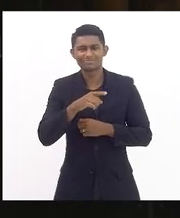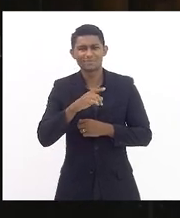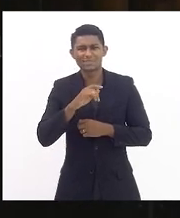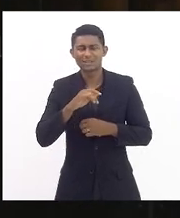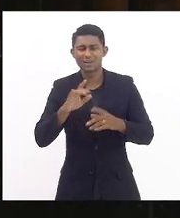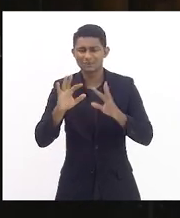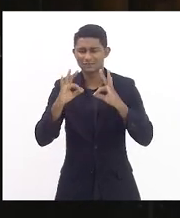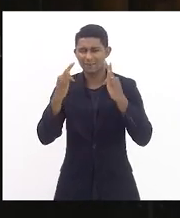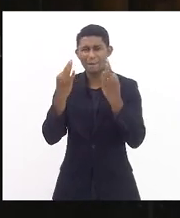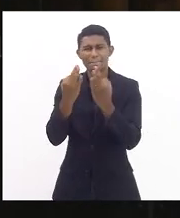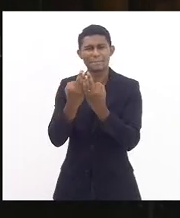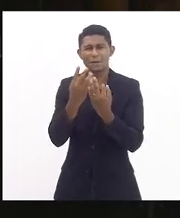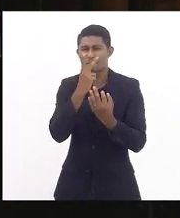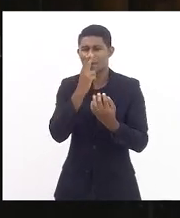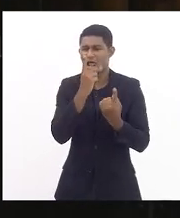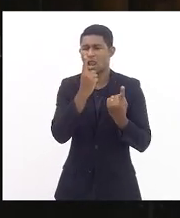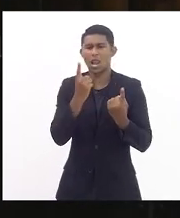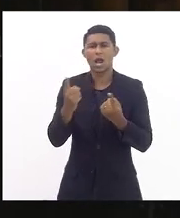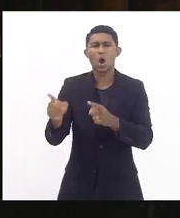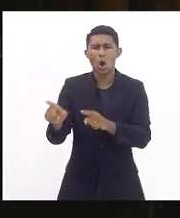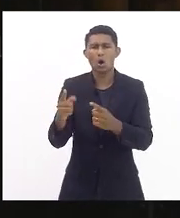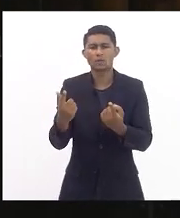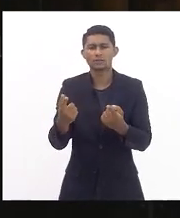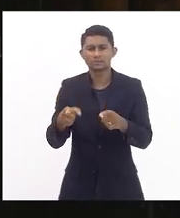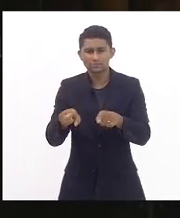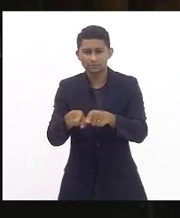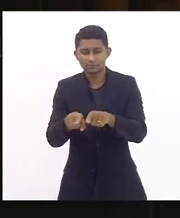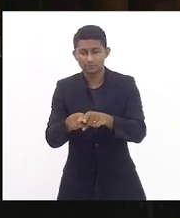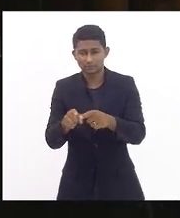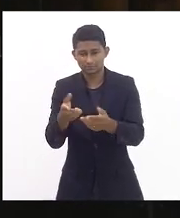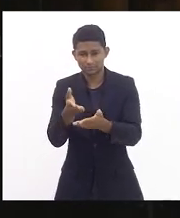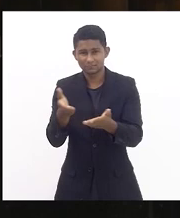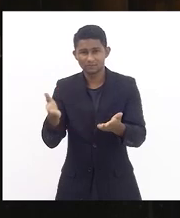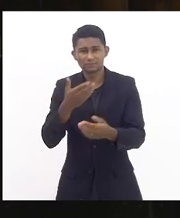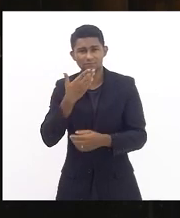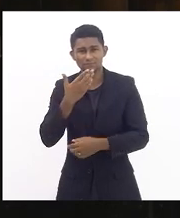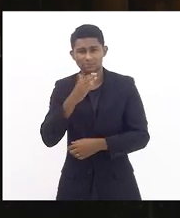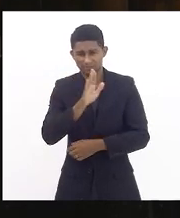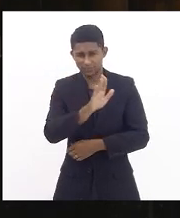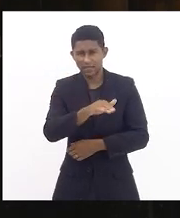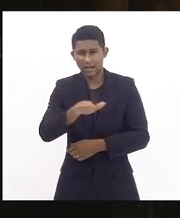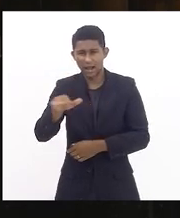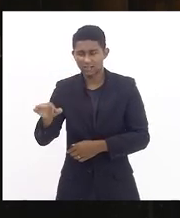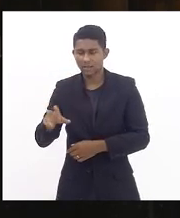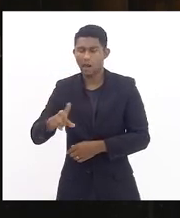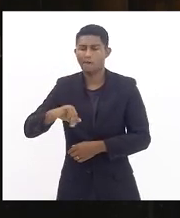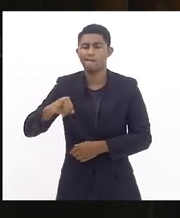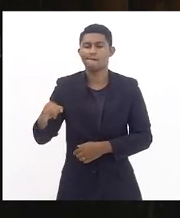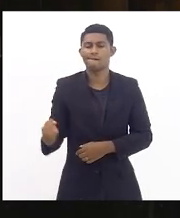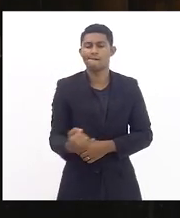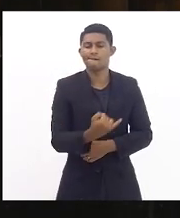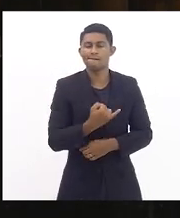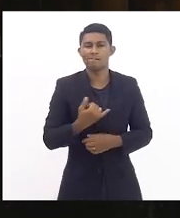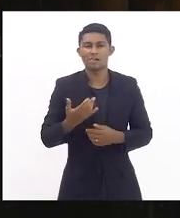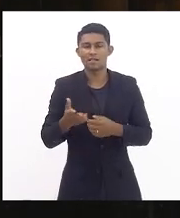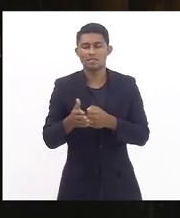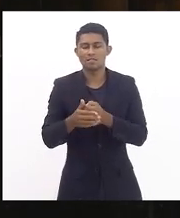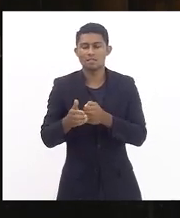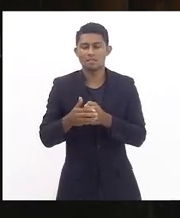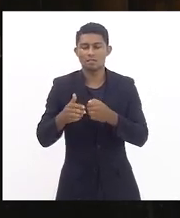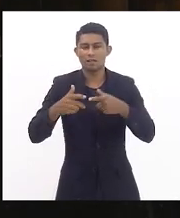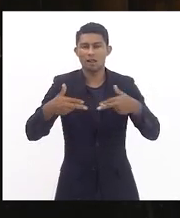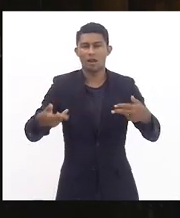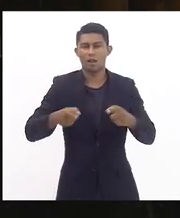família, atenta contra a vulnerabilidade de nossas crianças, de nossas